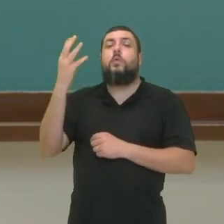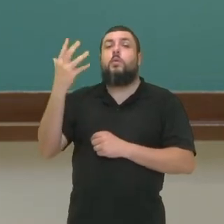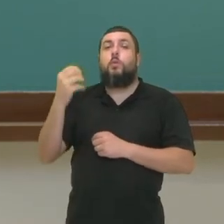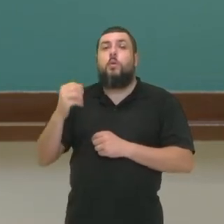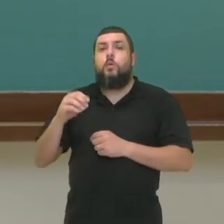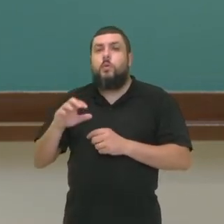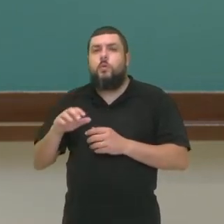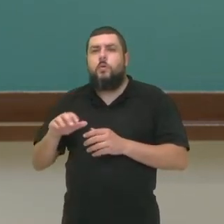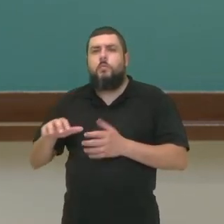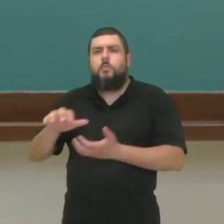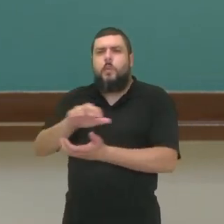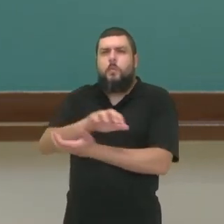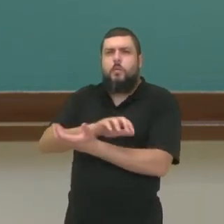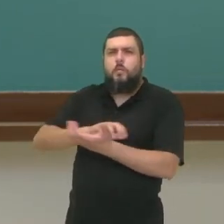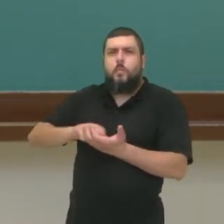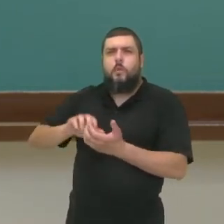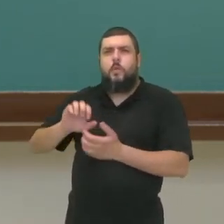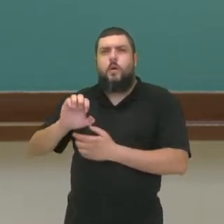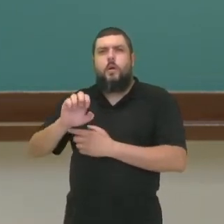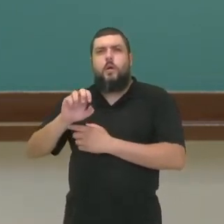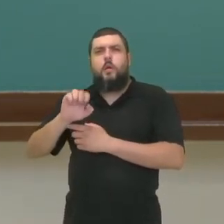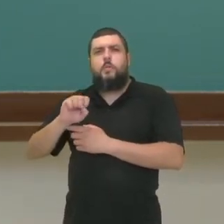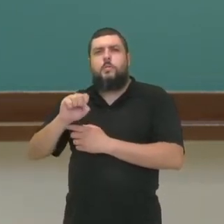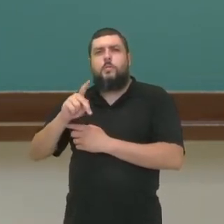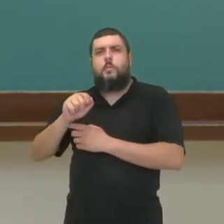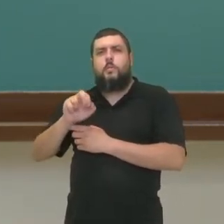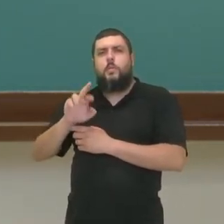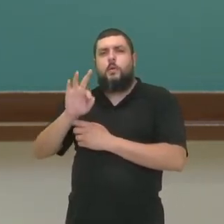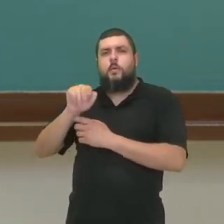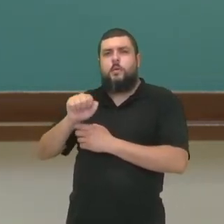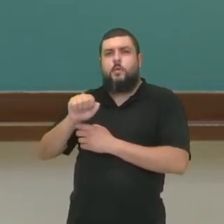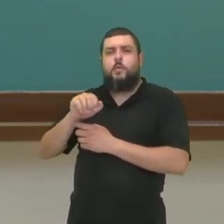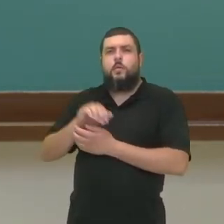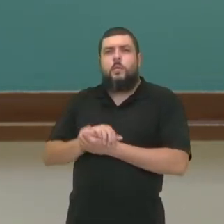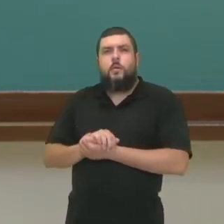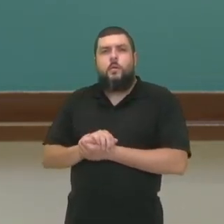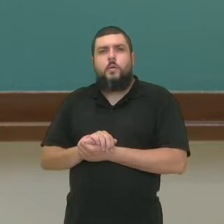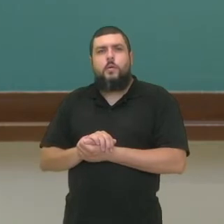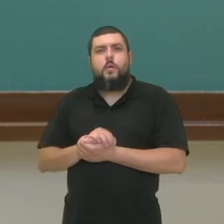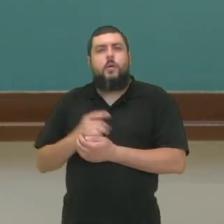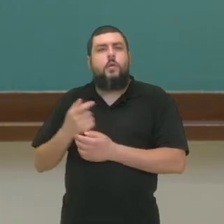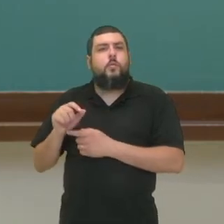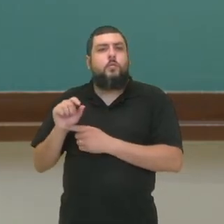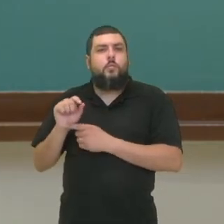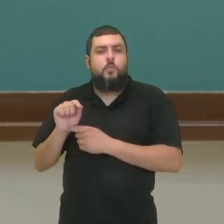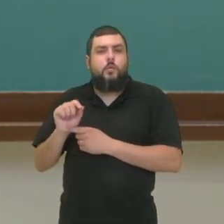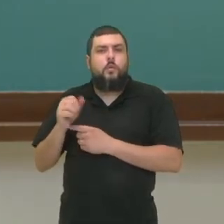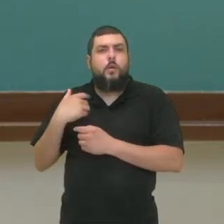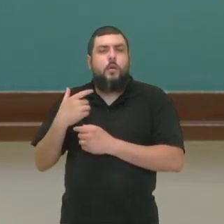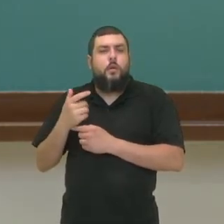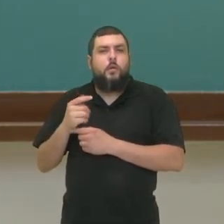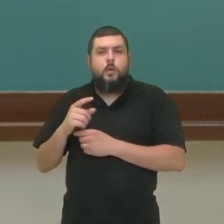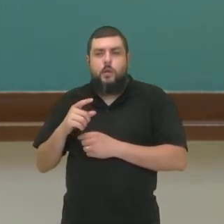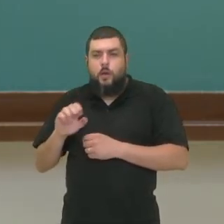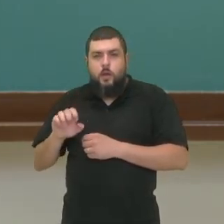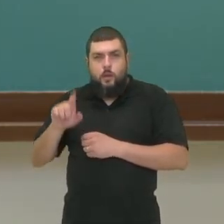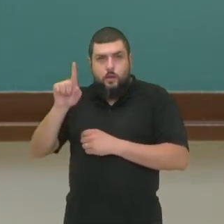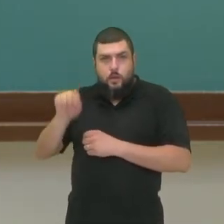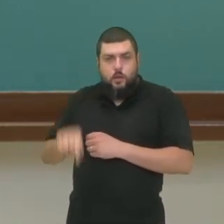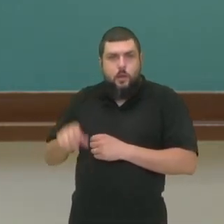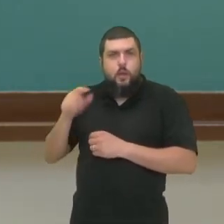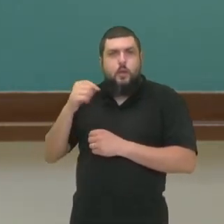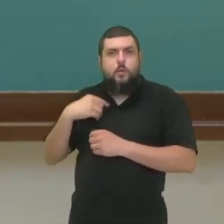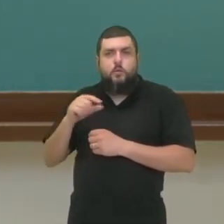Espartaco. Espartaco é bem famosa por causa de séries e tudo mais aí na atualidade. Ele era um gladiador, uma espécie de lutas a